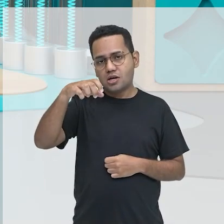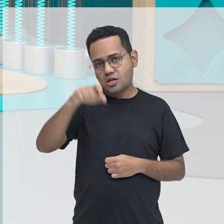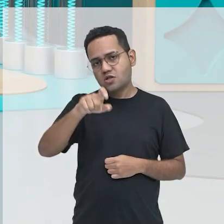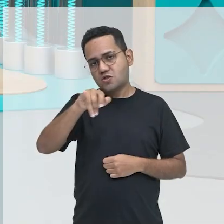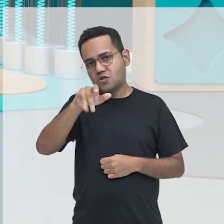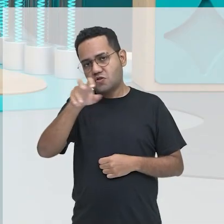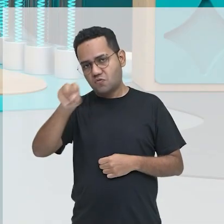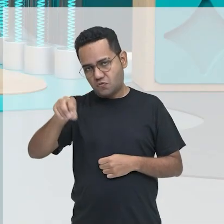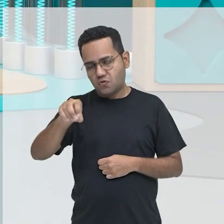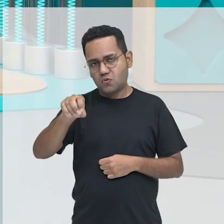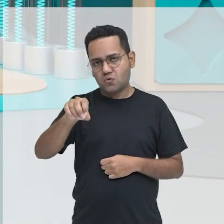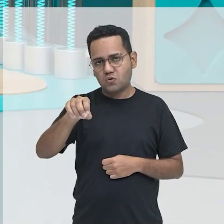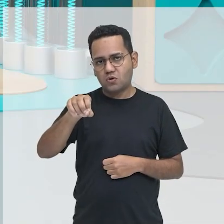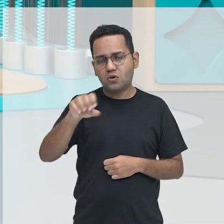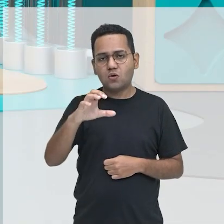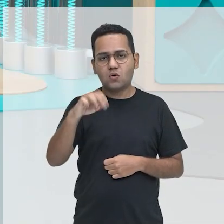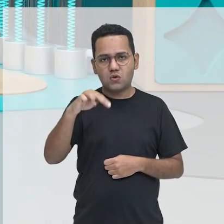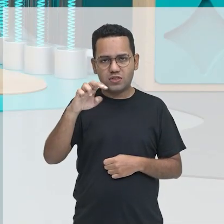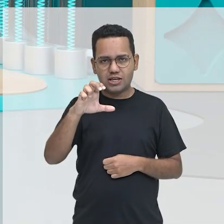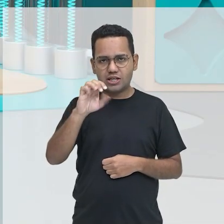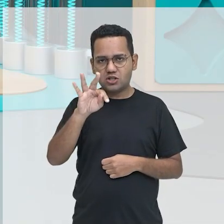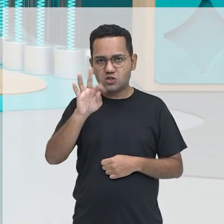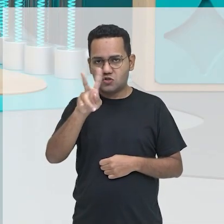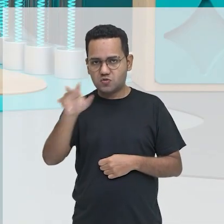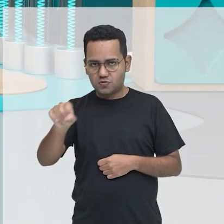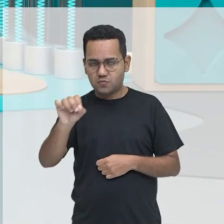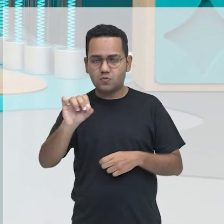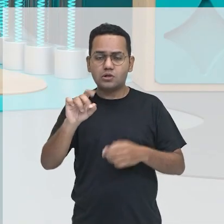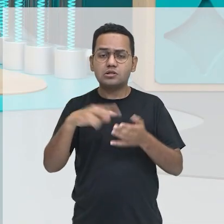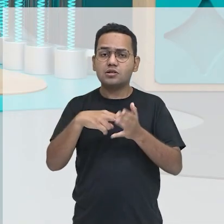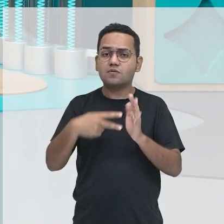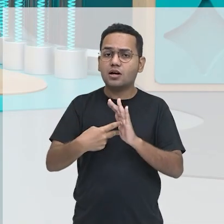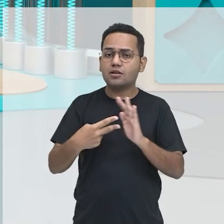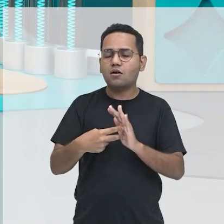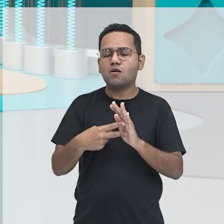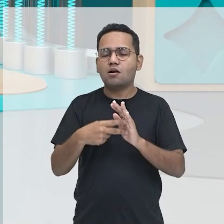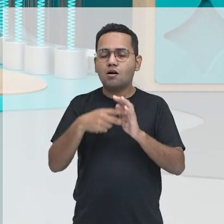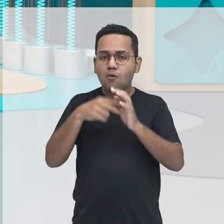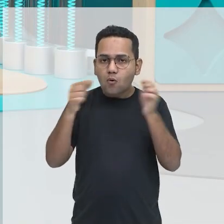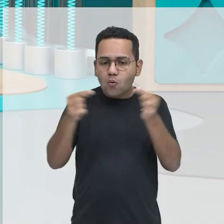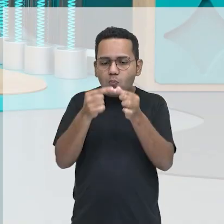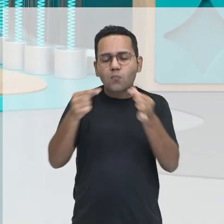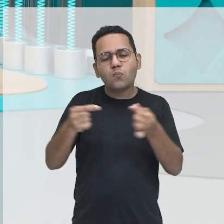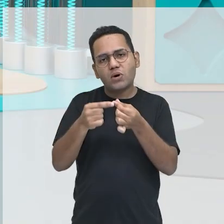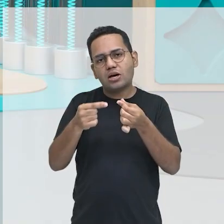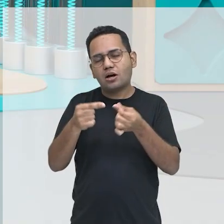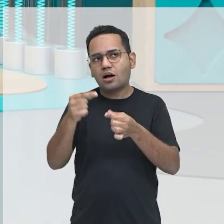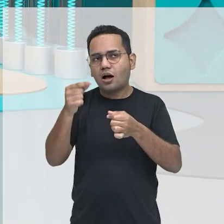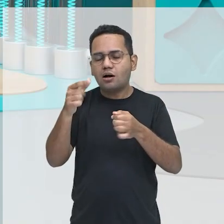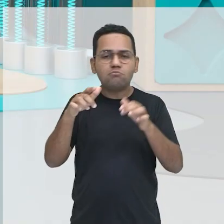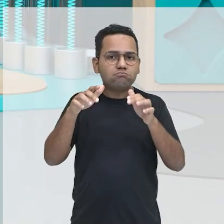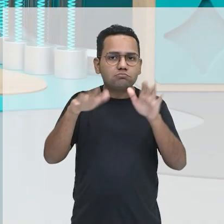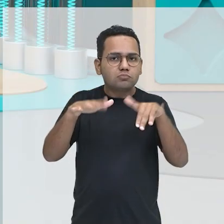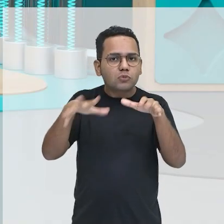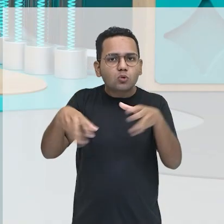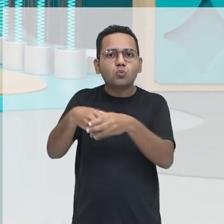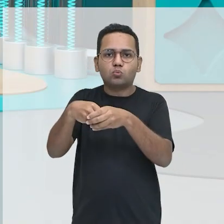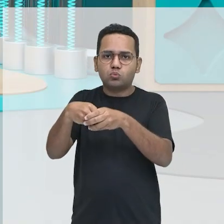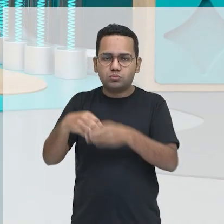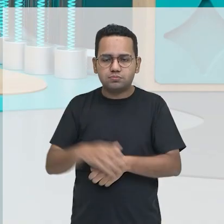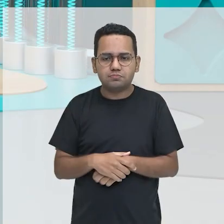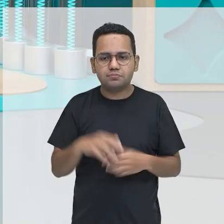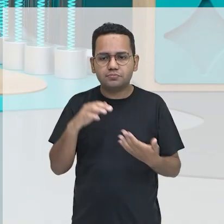que servem para conectar orações dentro de um período, por exemplo, certo? Então, if it rains, we'll stay inside.